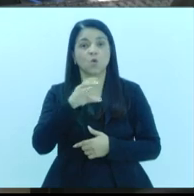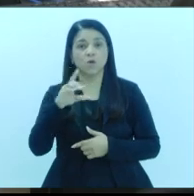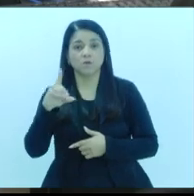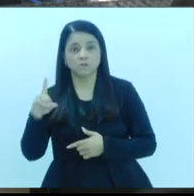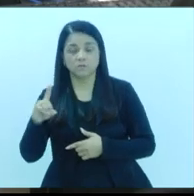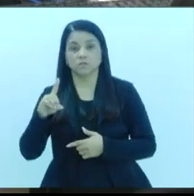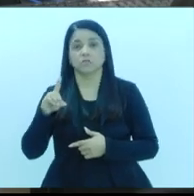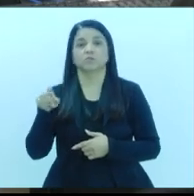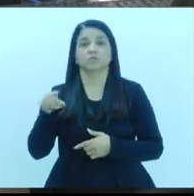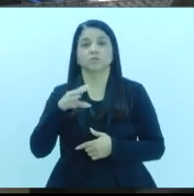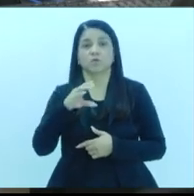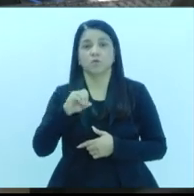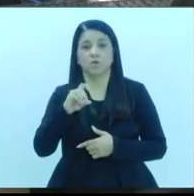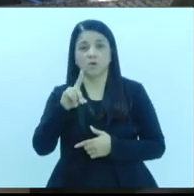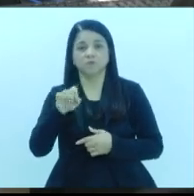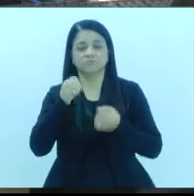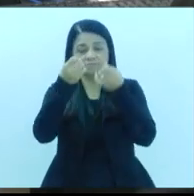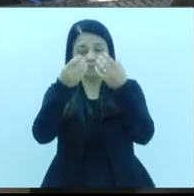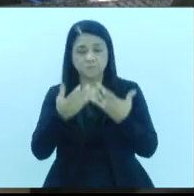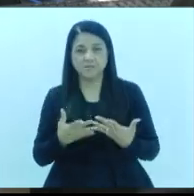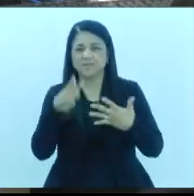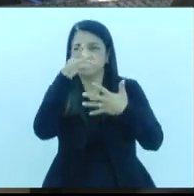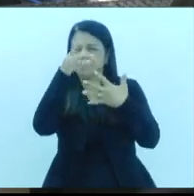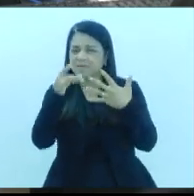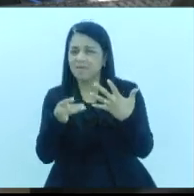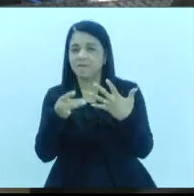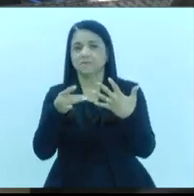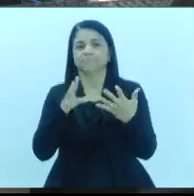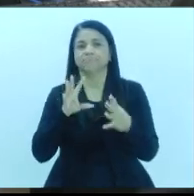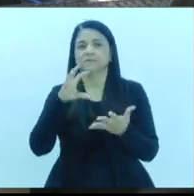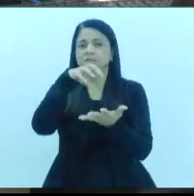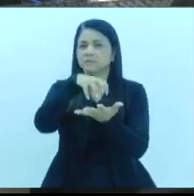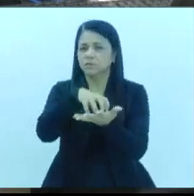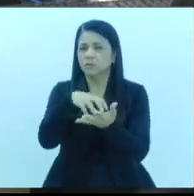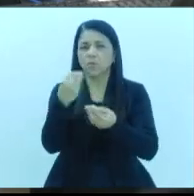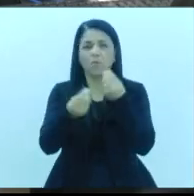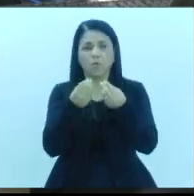detalhes como funciona o setor. Bom dia, PV.